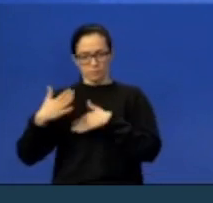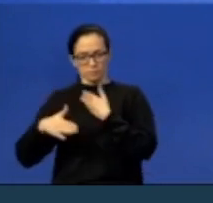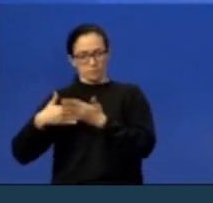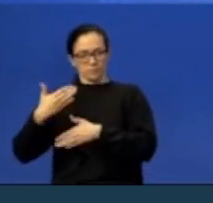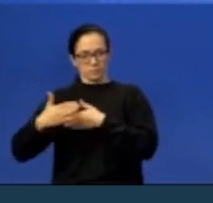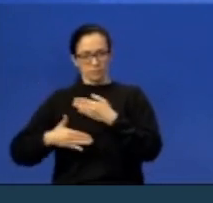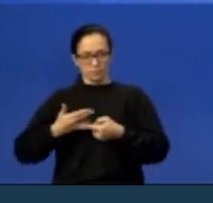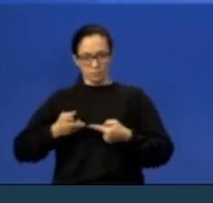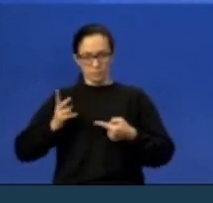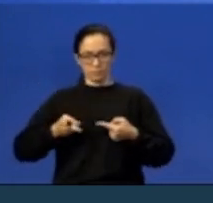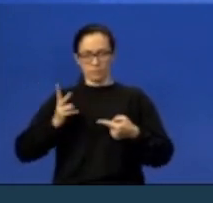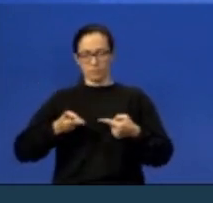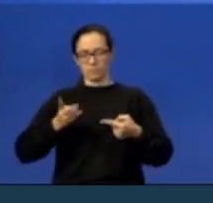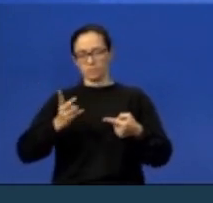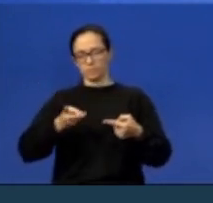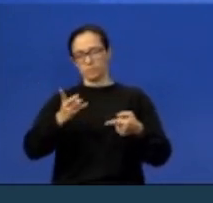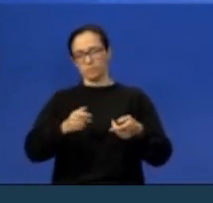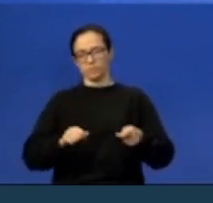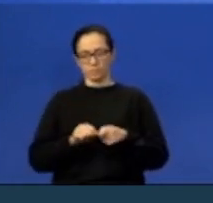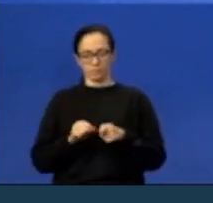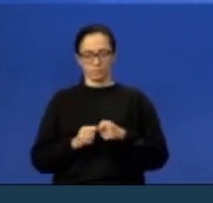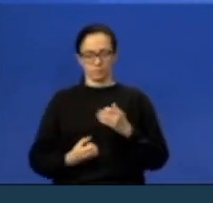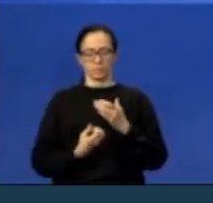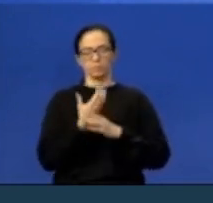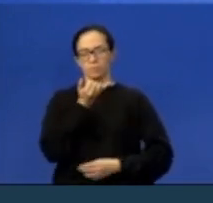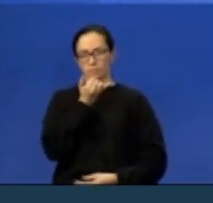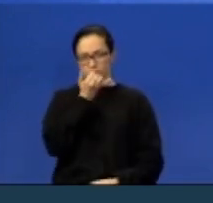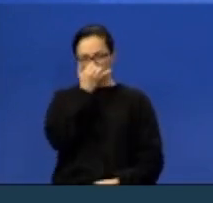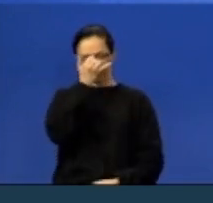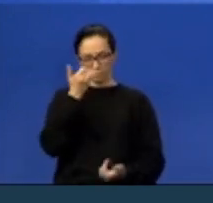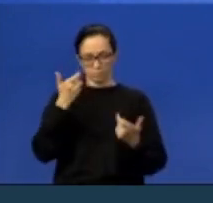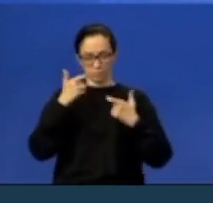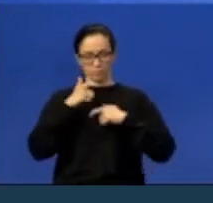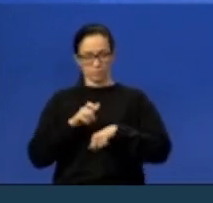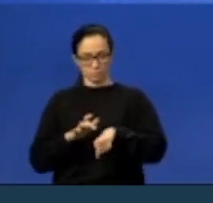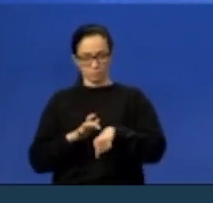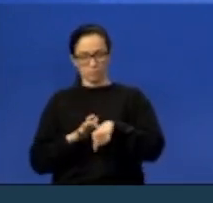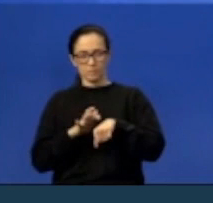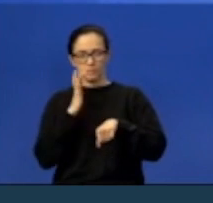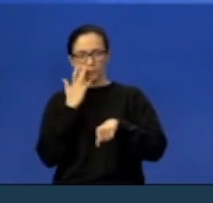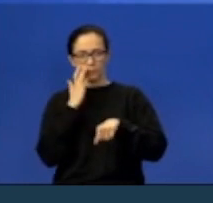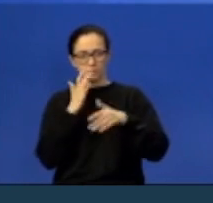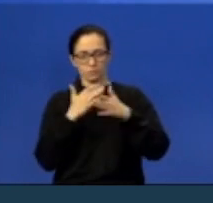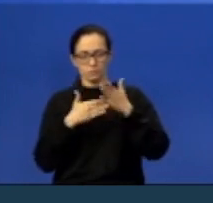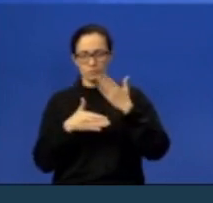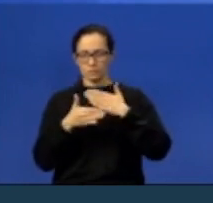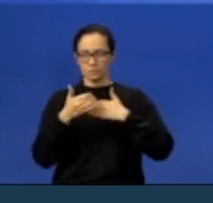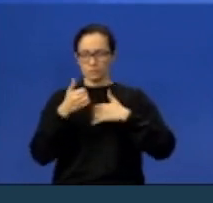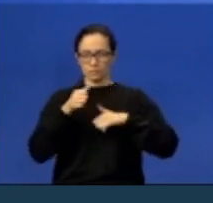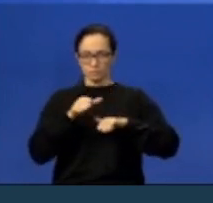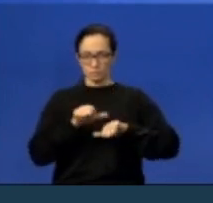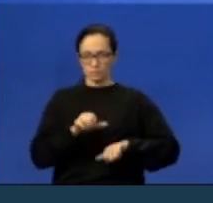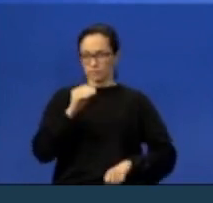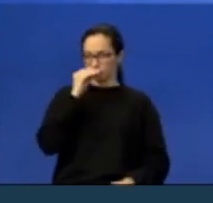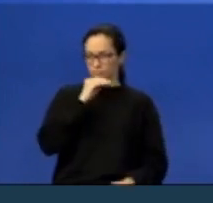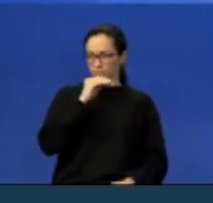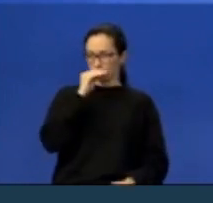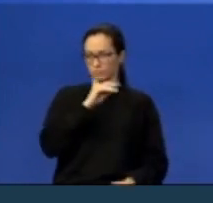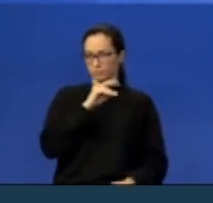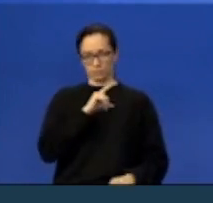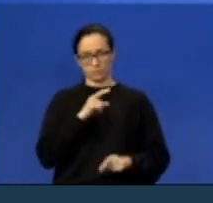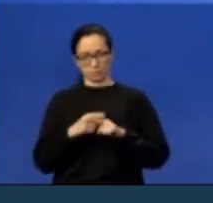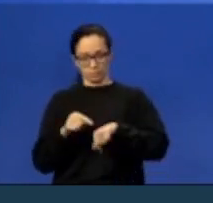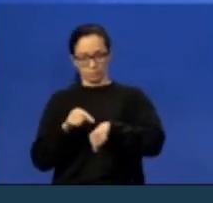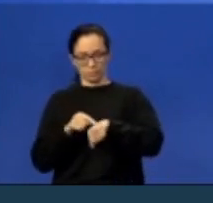verdade, repetida ao longo dos dias, ele acaba sofrendo uma falência óssea pela dificuldade em o tecido ele